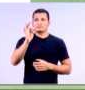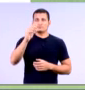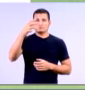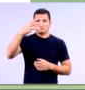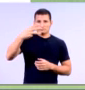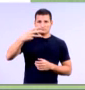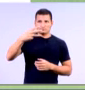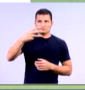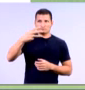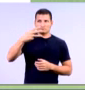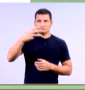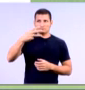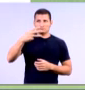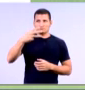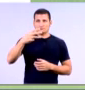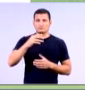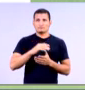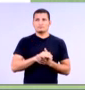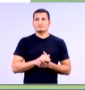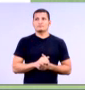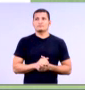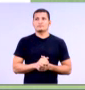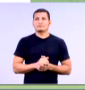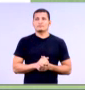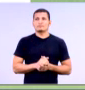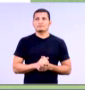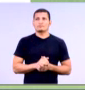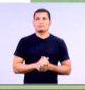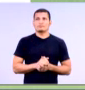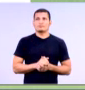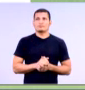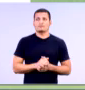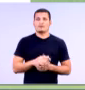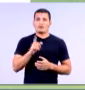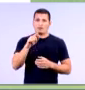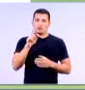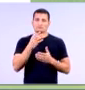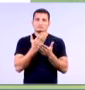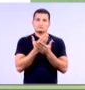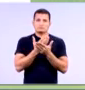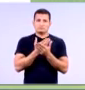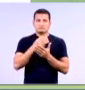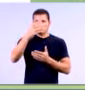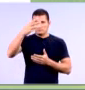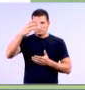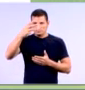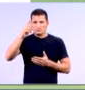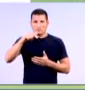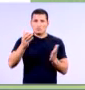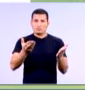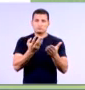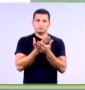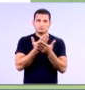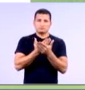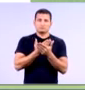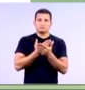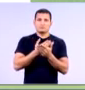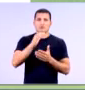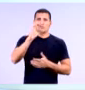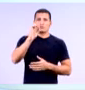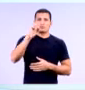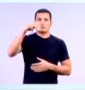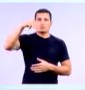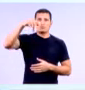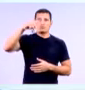parte, gente, é o que a gente vai ser, o que vai ser efetivamente a nossa aula. A terceira parte da minha classe é definir o